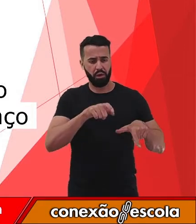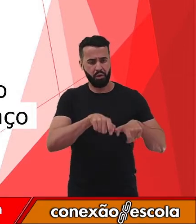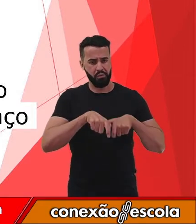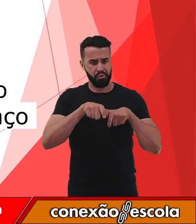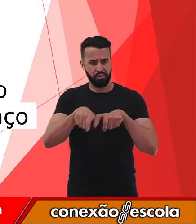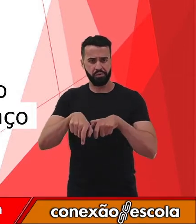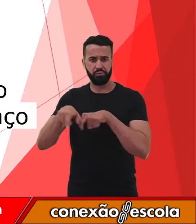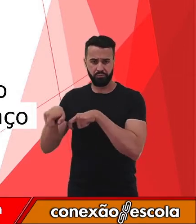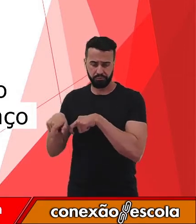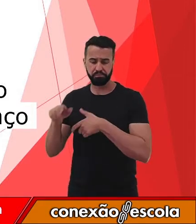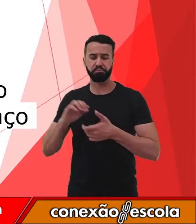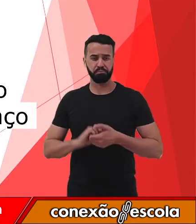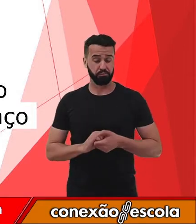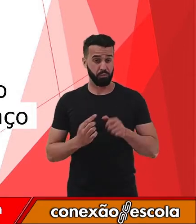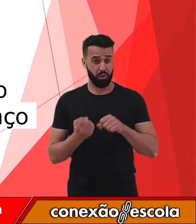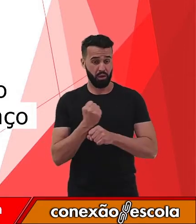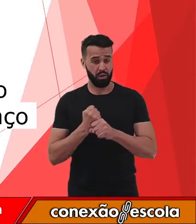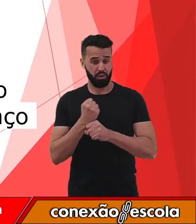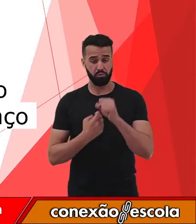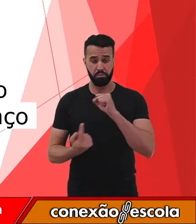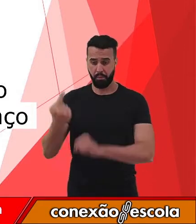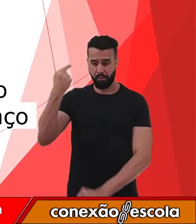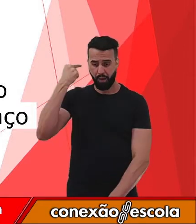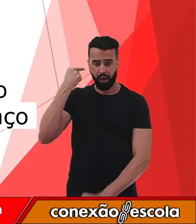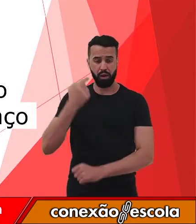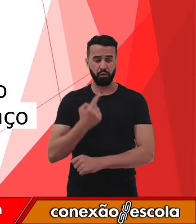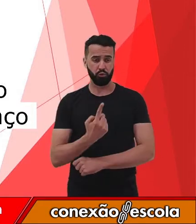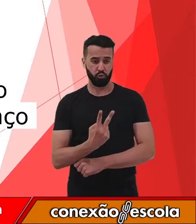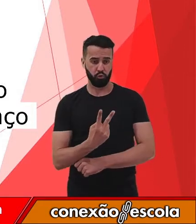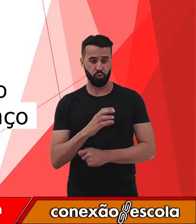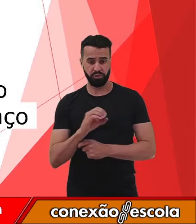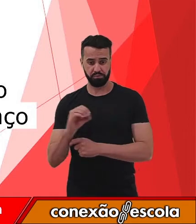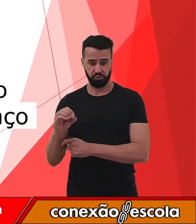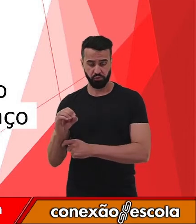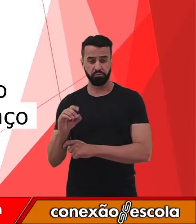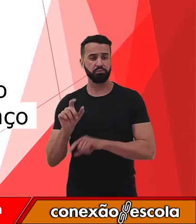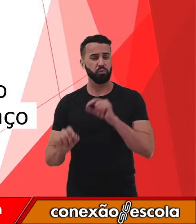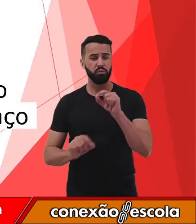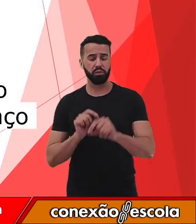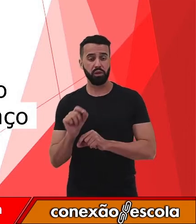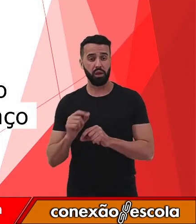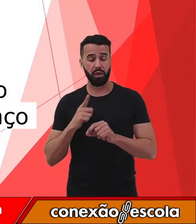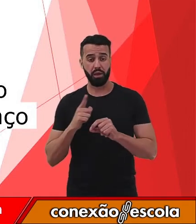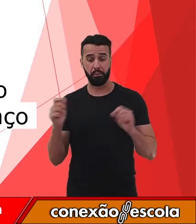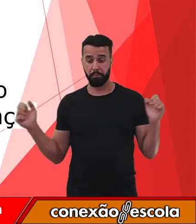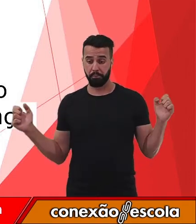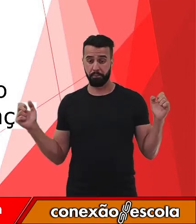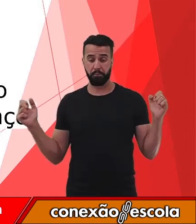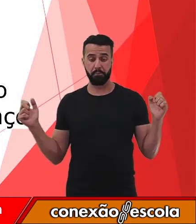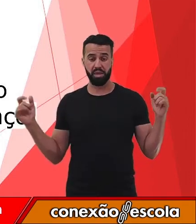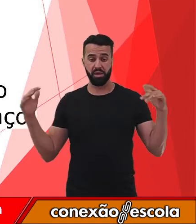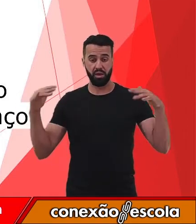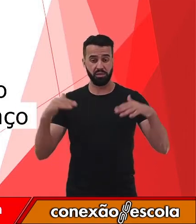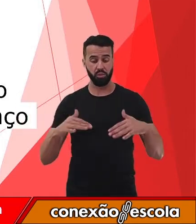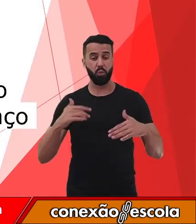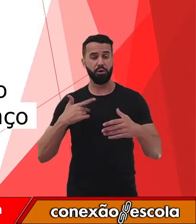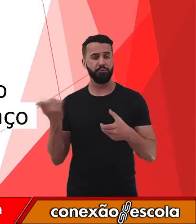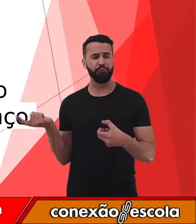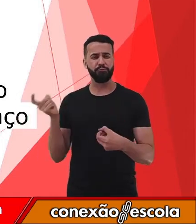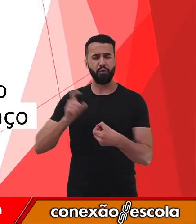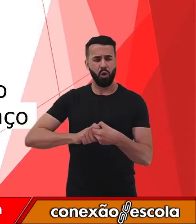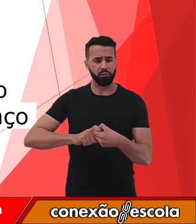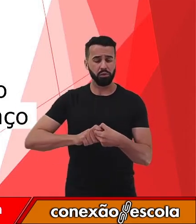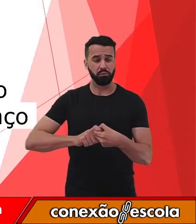Por volta dos anos 2000, essa região começa a assistir o que nós vamos chamar de imigração de retorno. Muitas